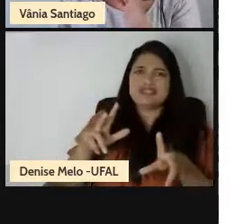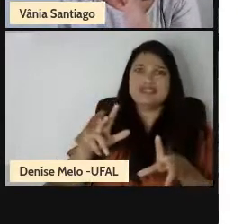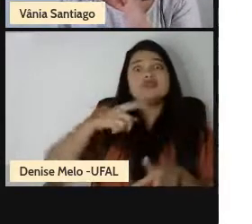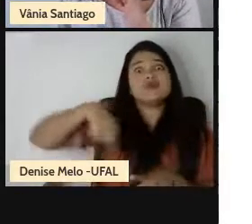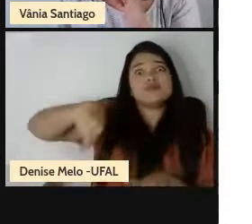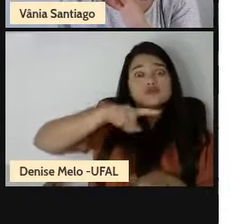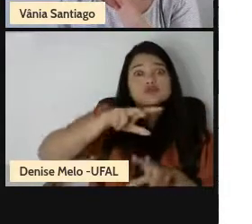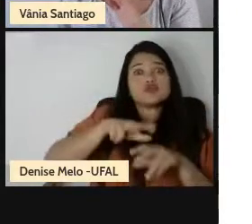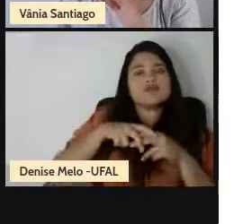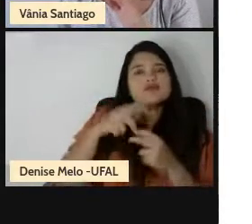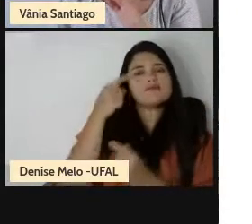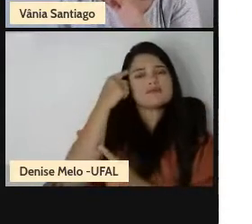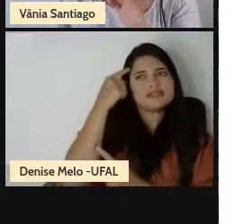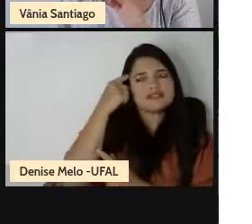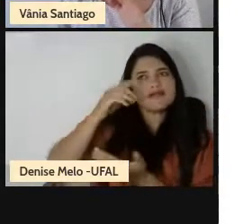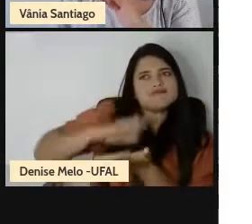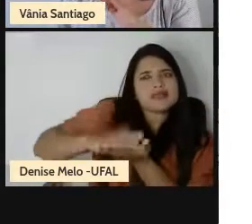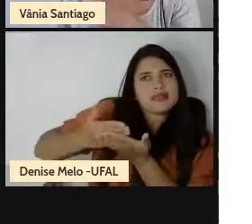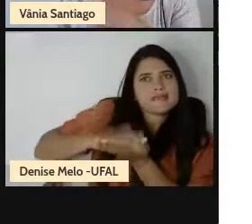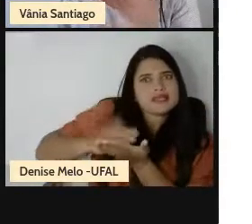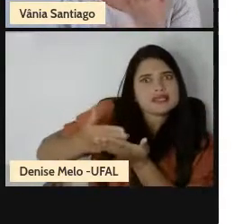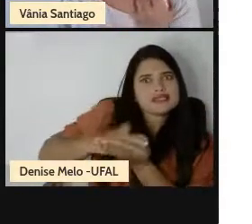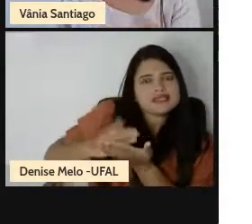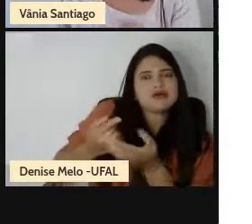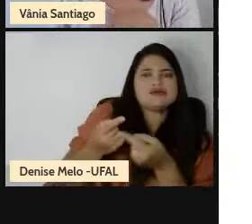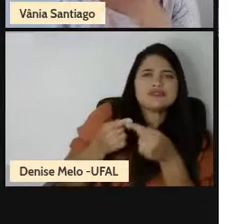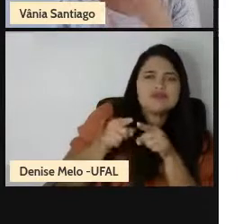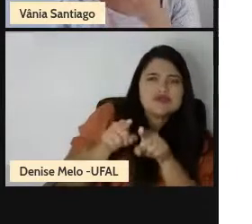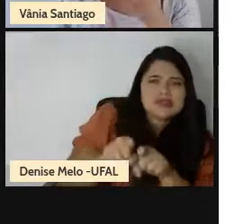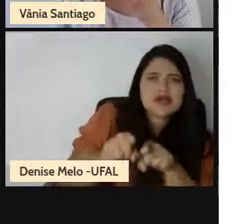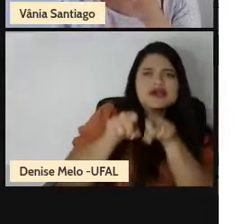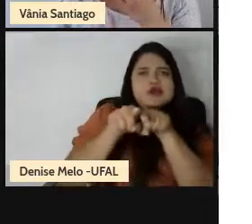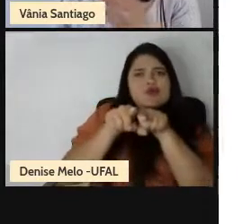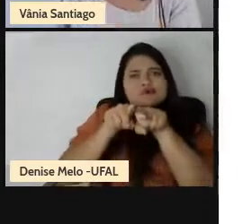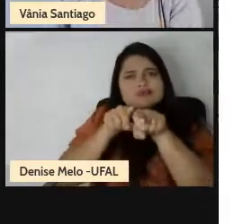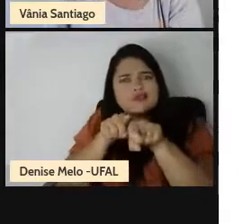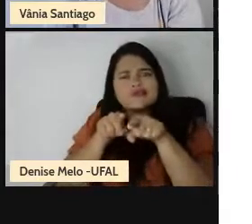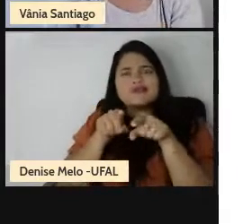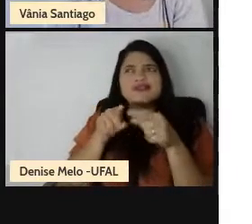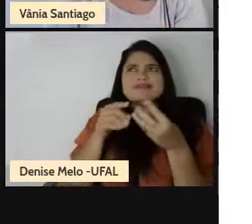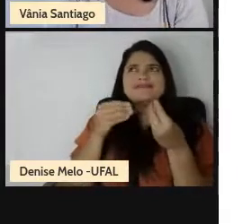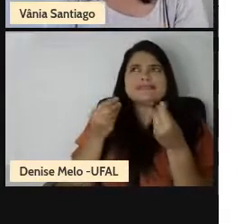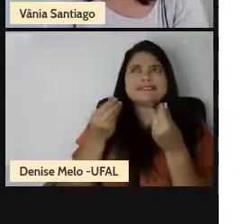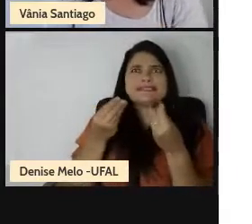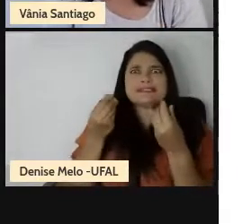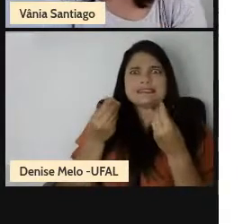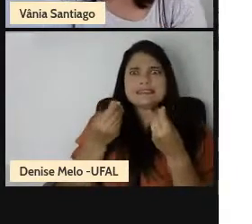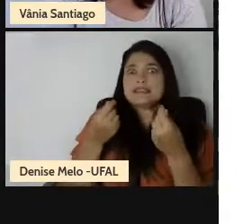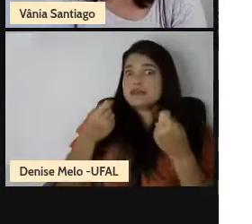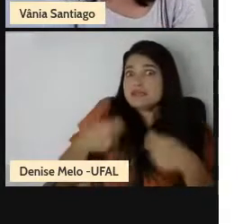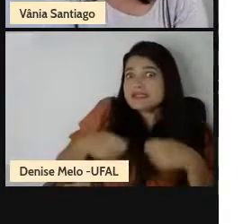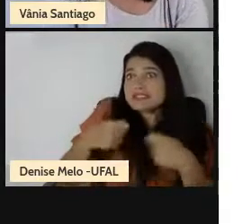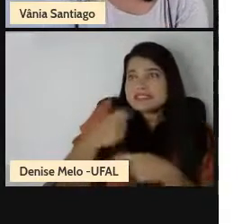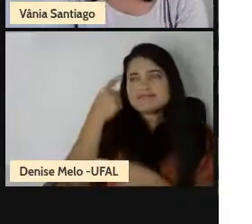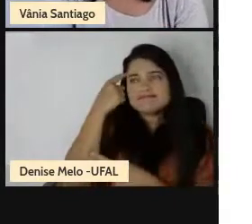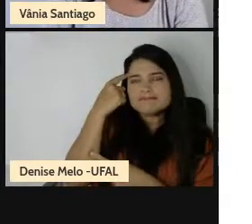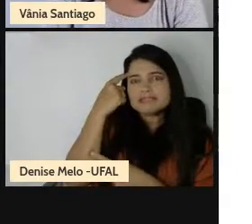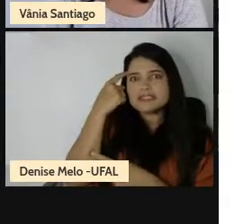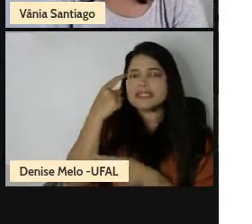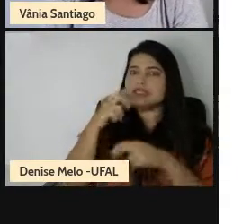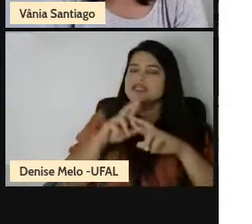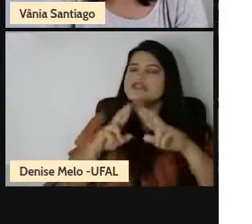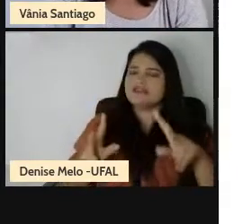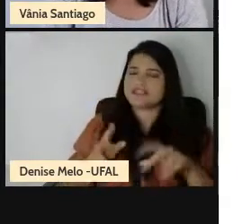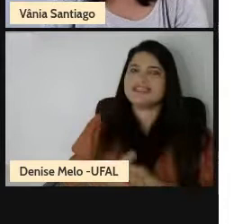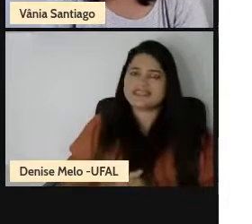a atividade de interpretação simultânea, consecutiva, e todas as outras derivações.